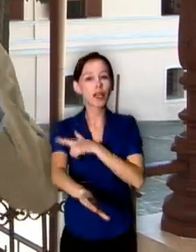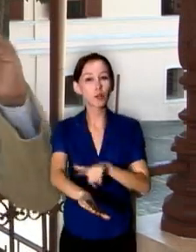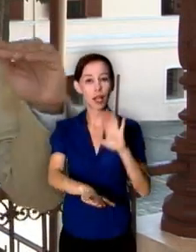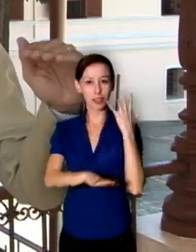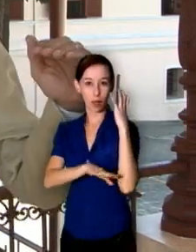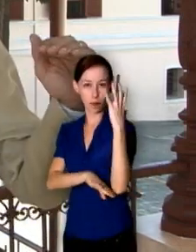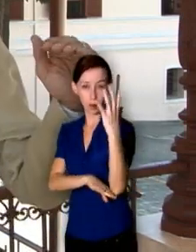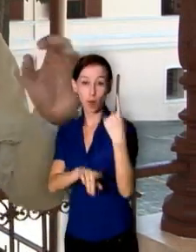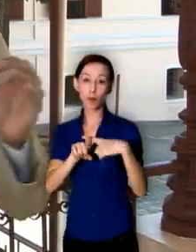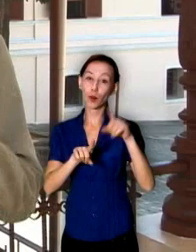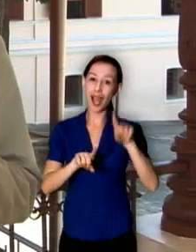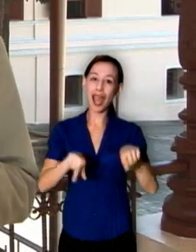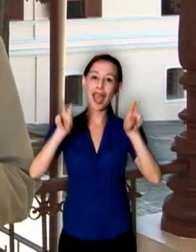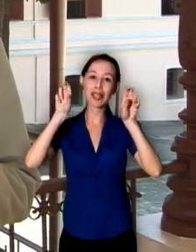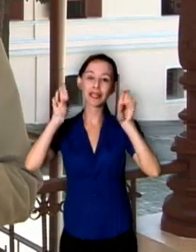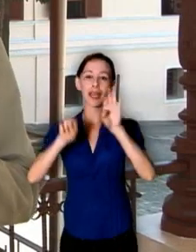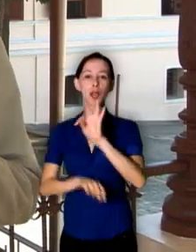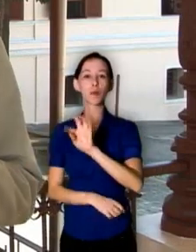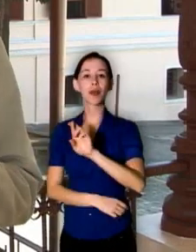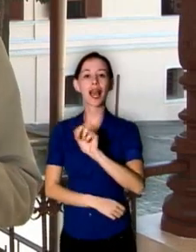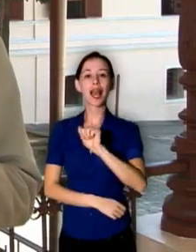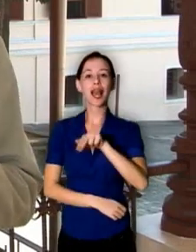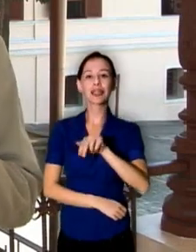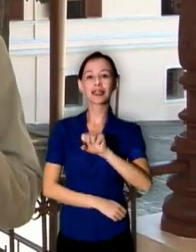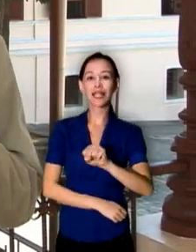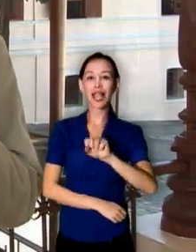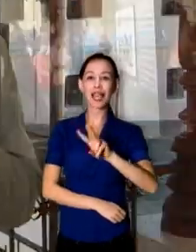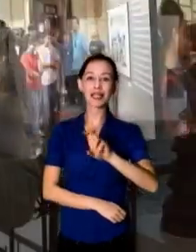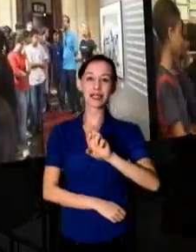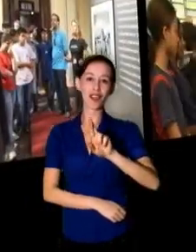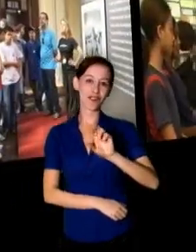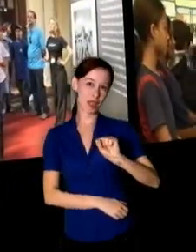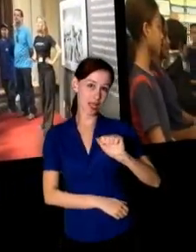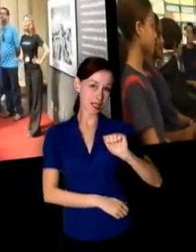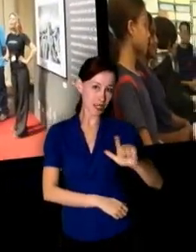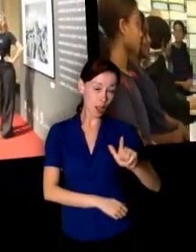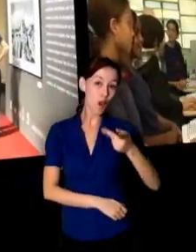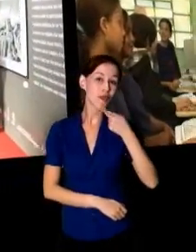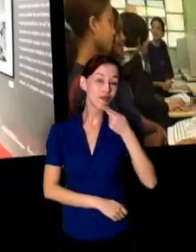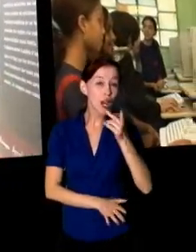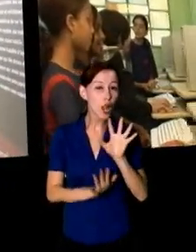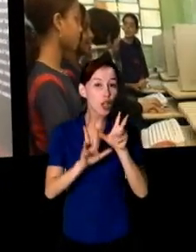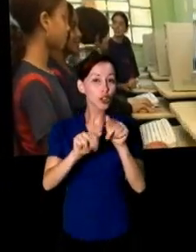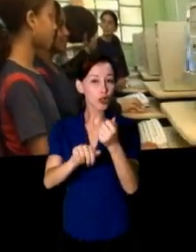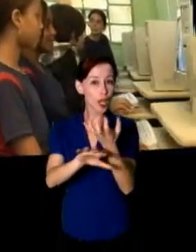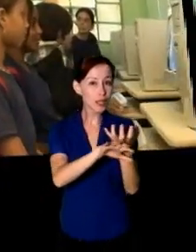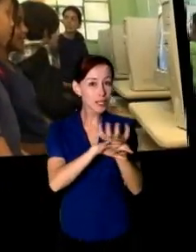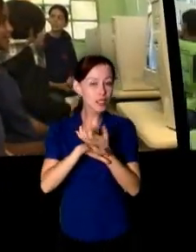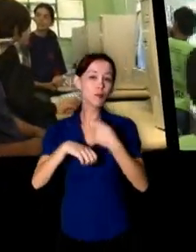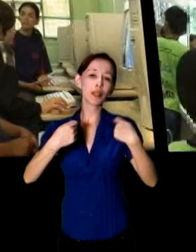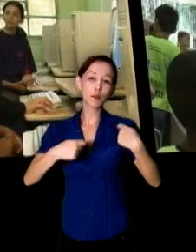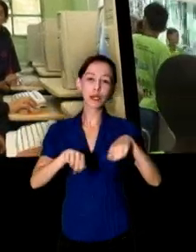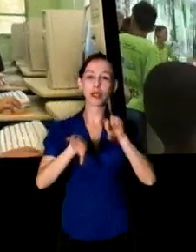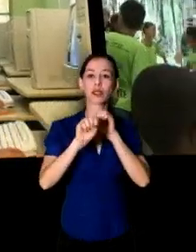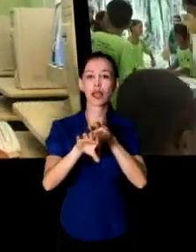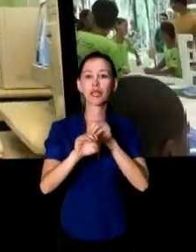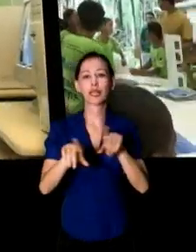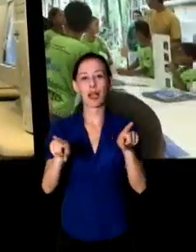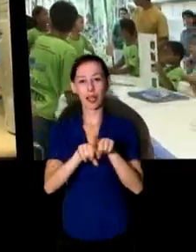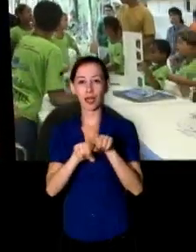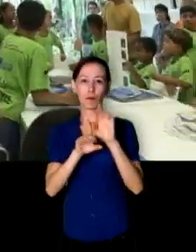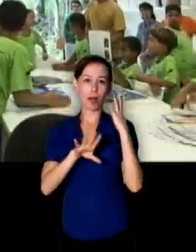tema transversal, o meio ambiente deve ser trabalhado por todas as disciplinas obrigatórias, como ciências,